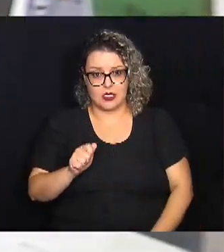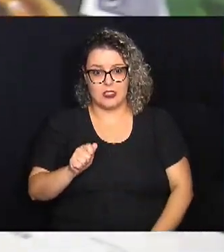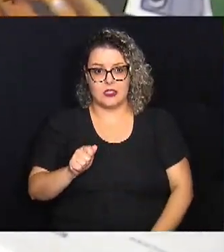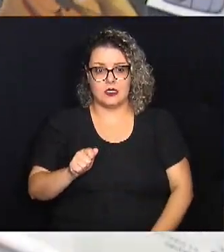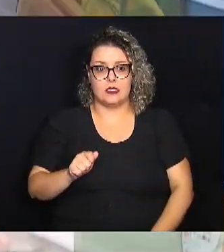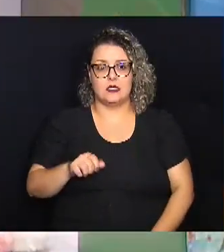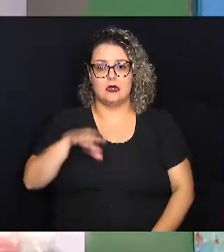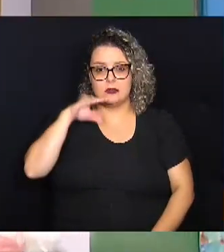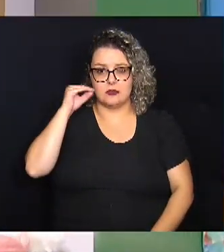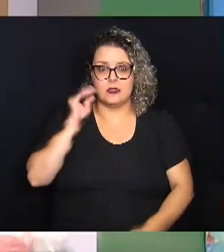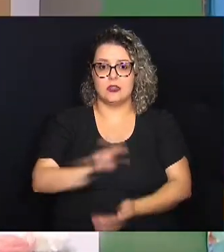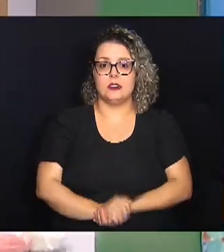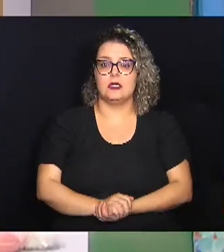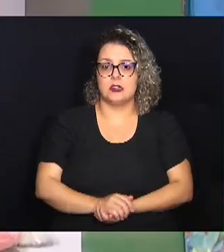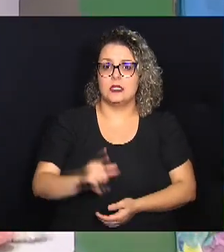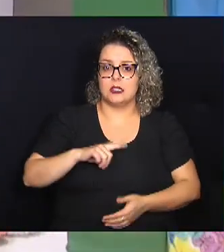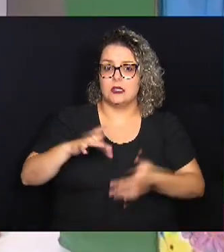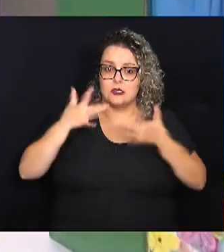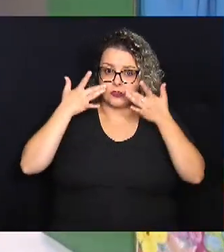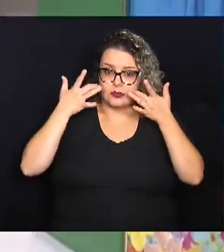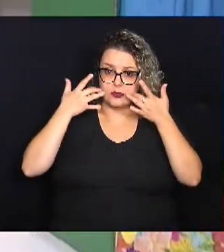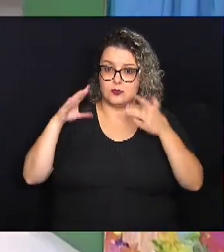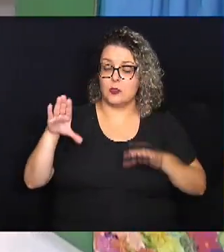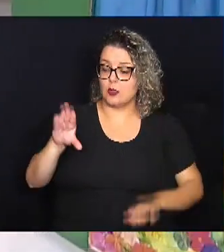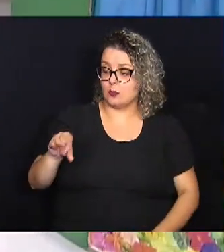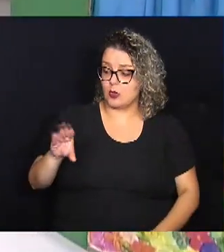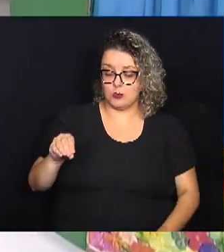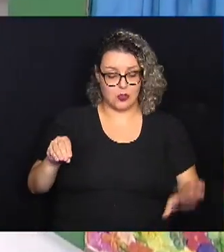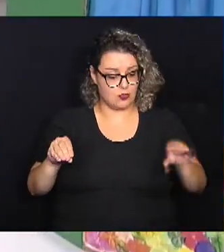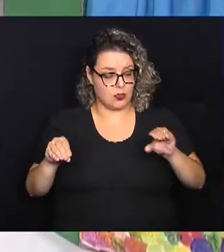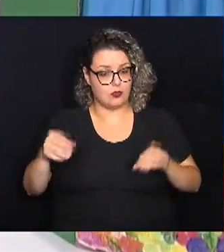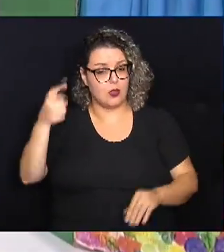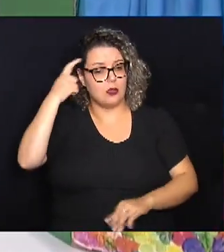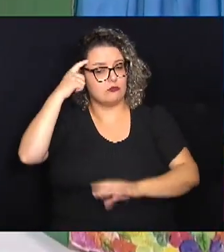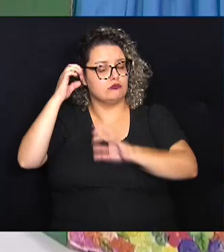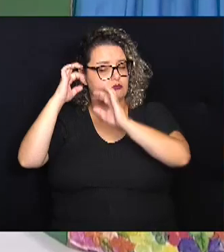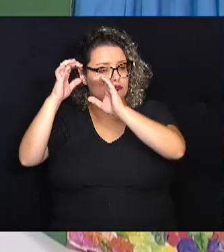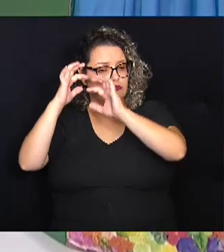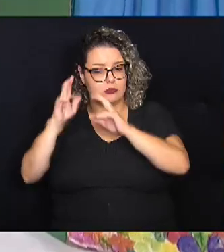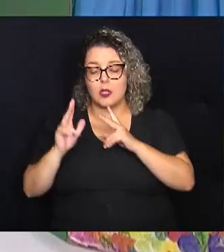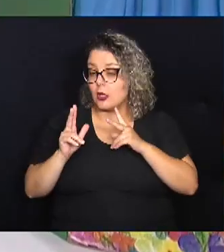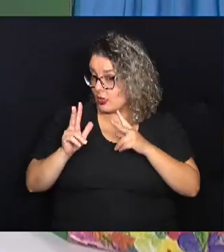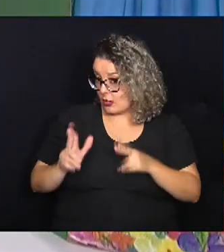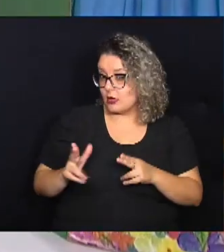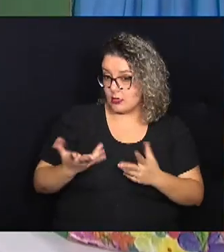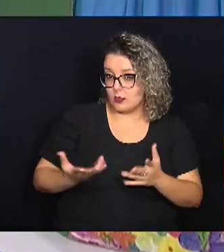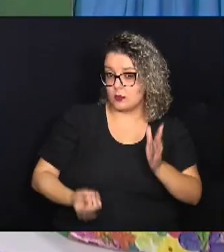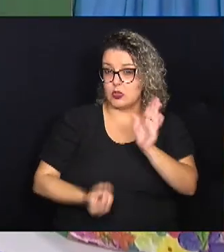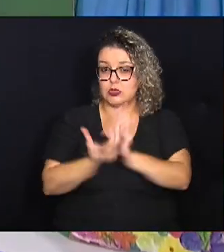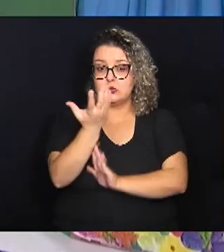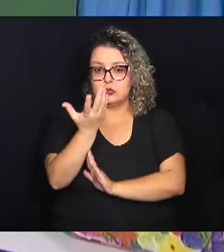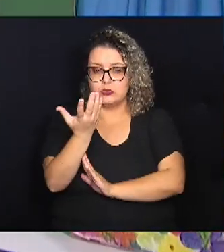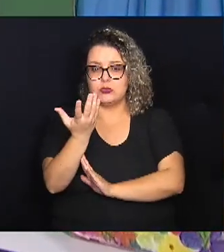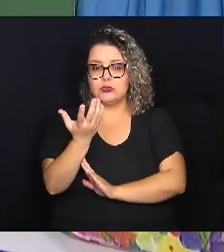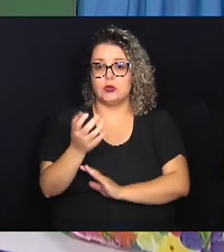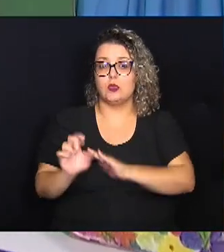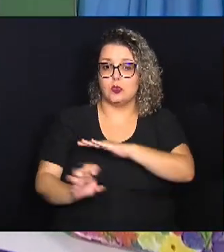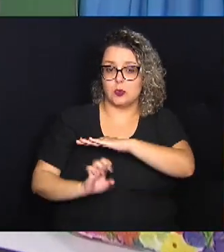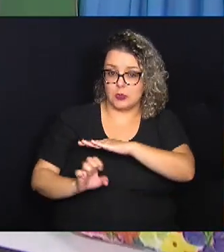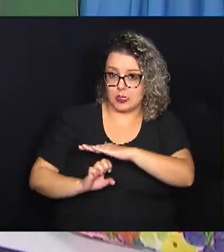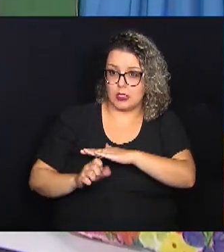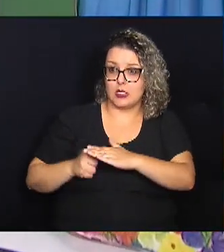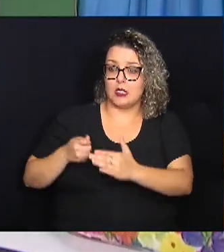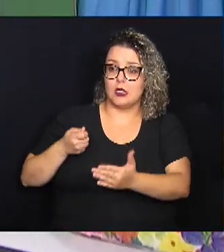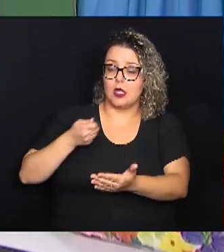no Grupo Primavera e esses fantoches, né, são pensados de acordo, né, são criados de acordo com o que a empresa que